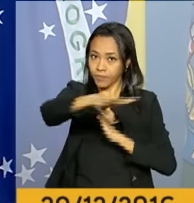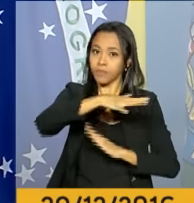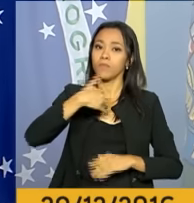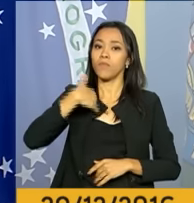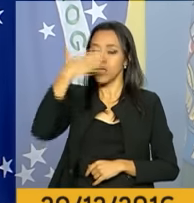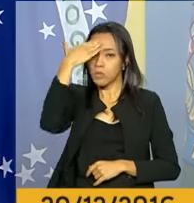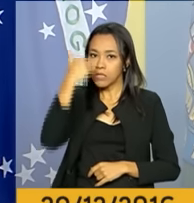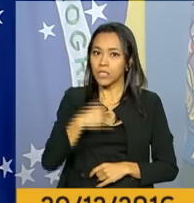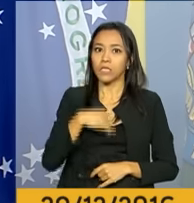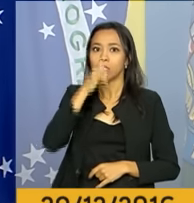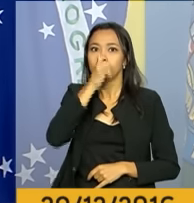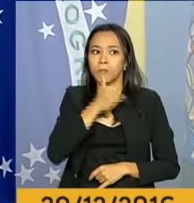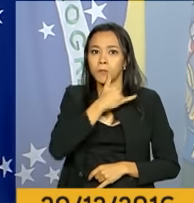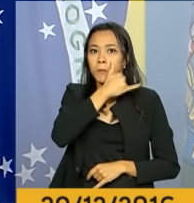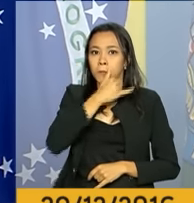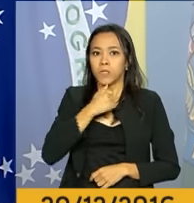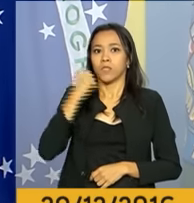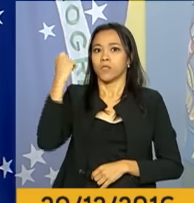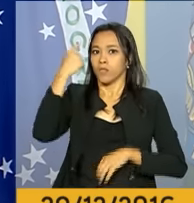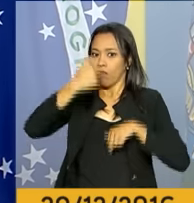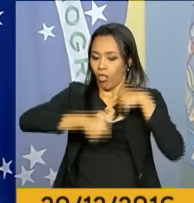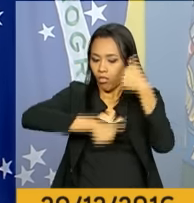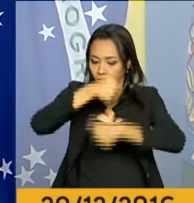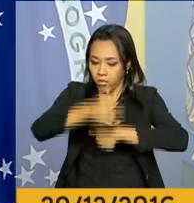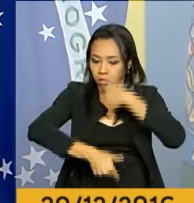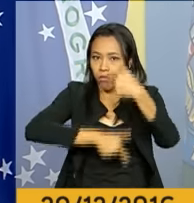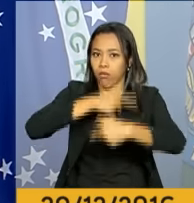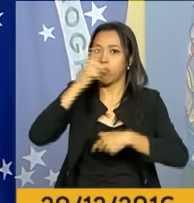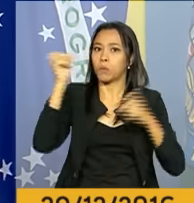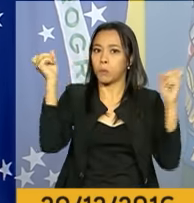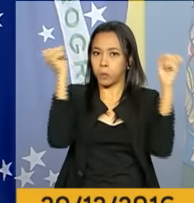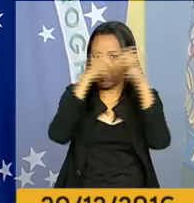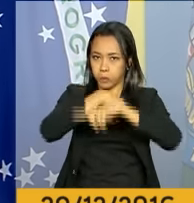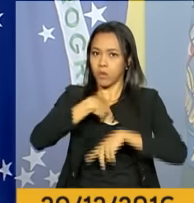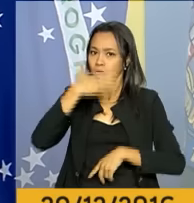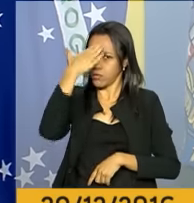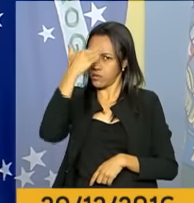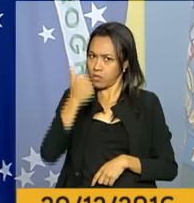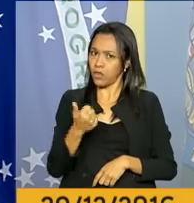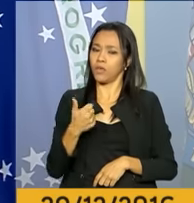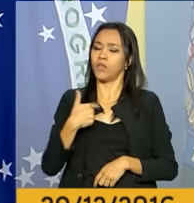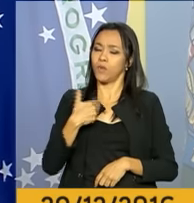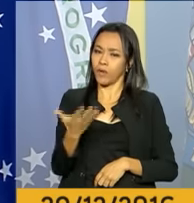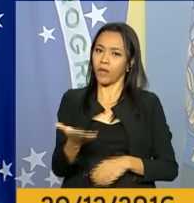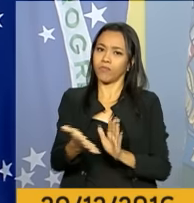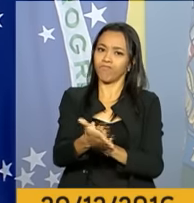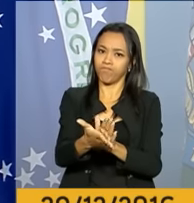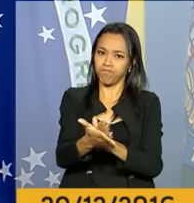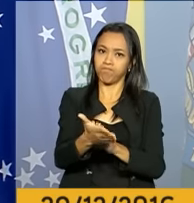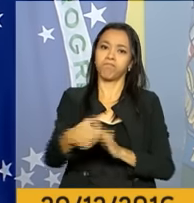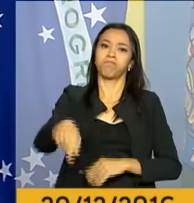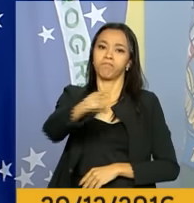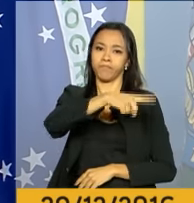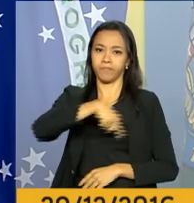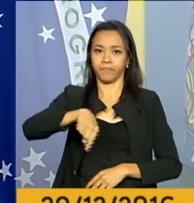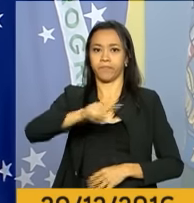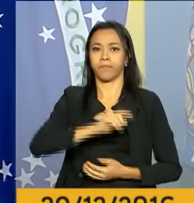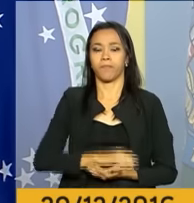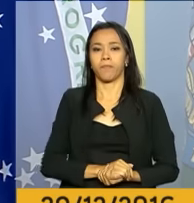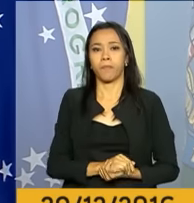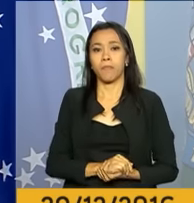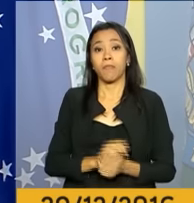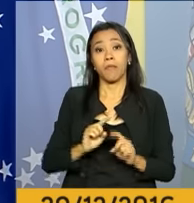o sacrifícios que fazem quero até cumprimentá-los por isto mas